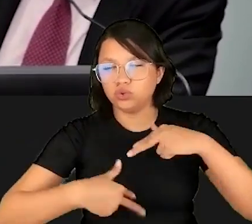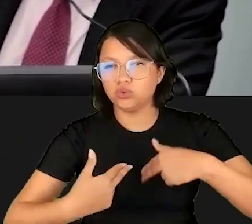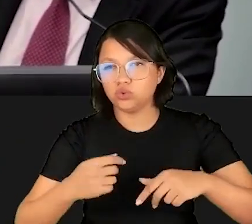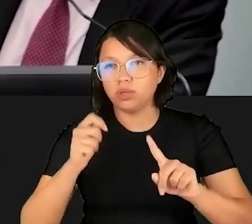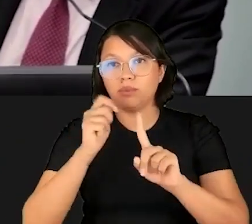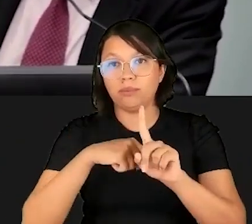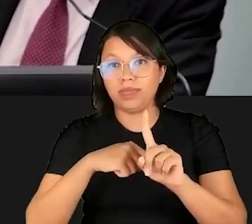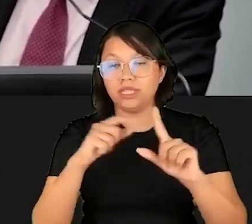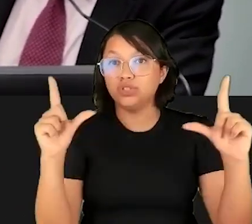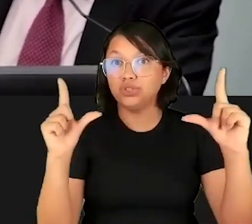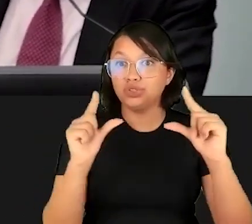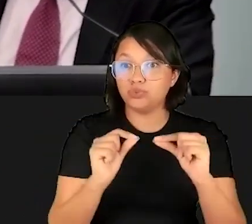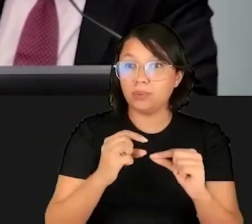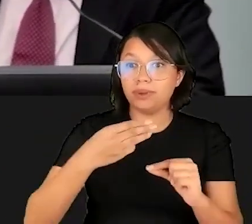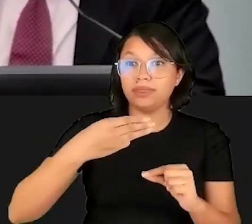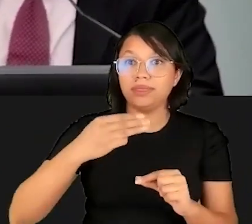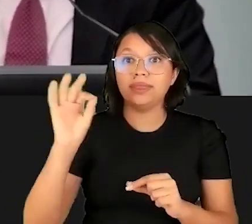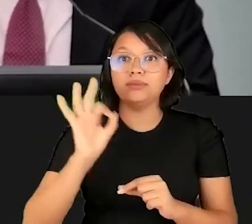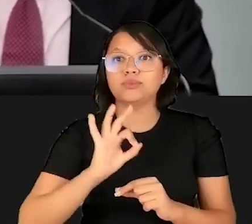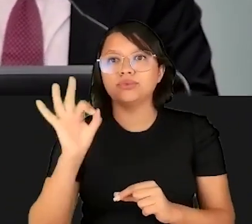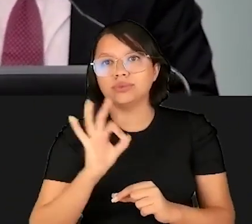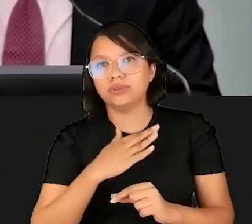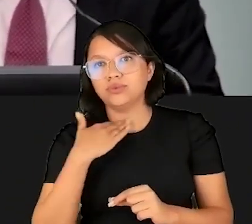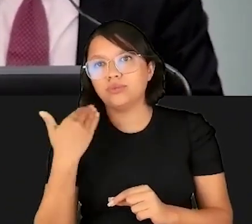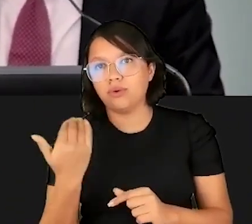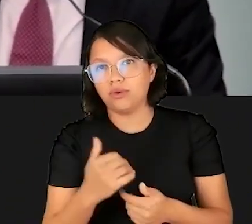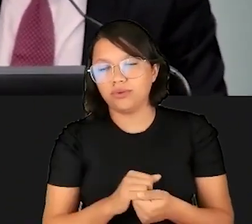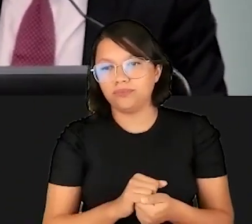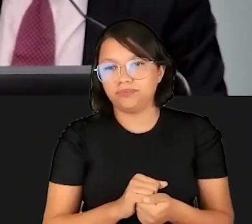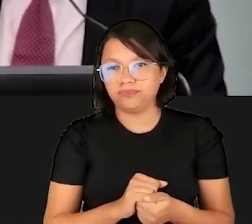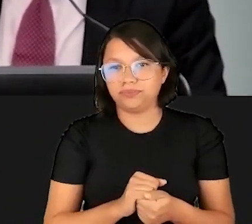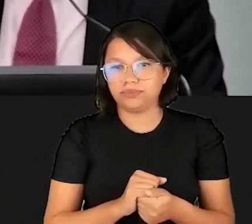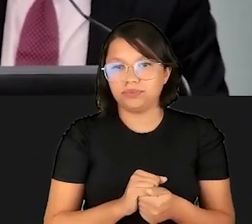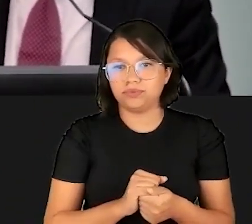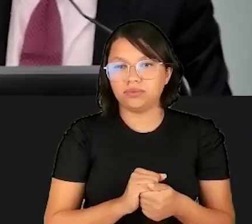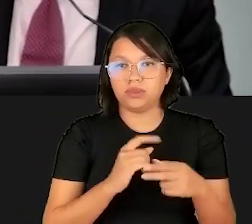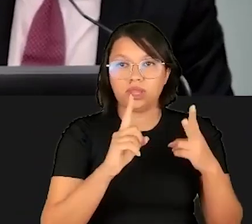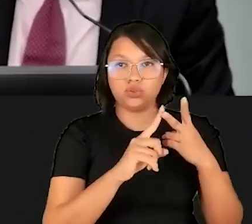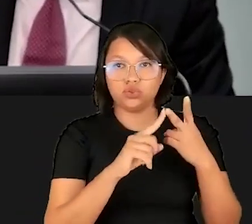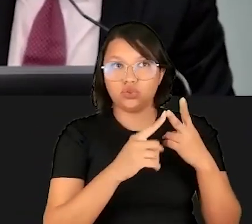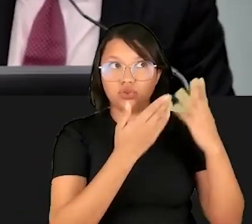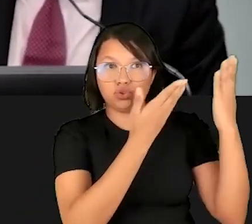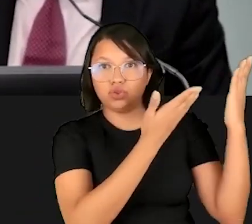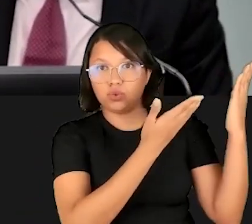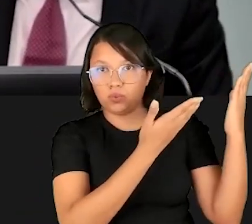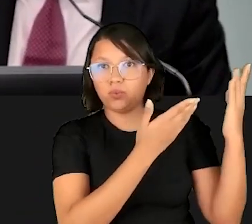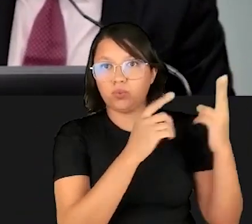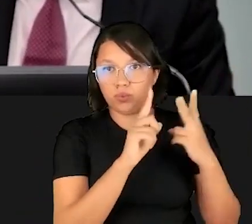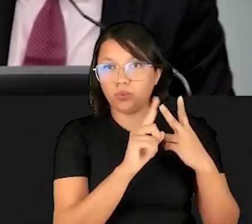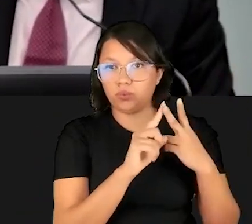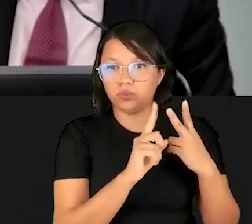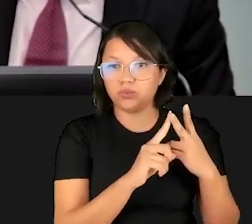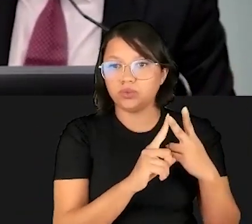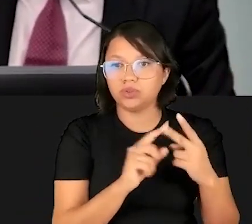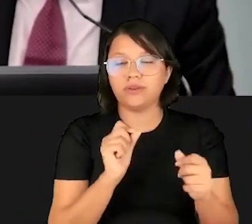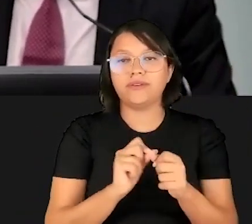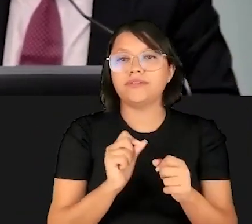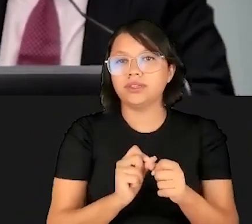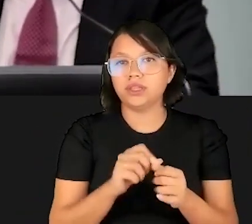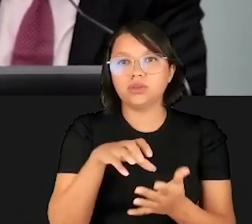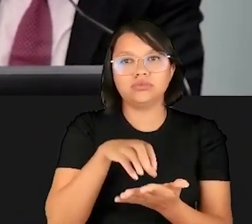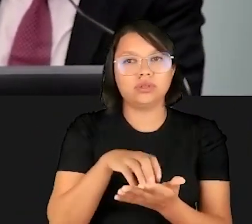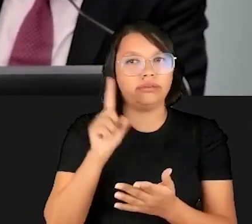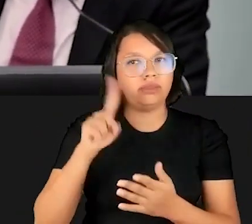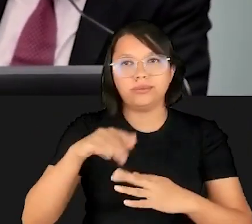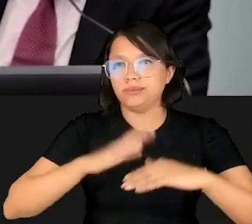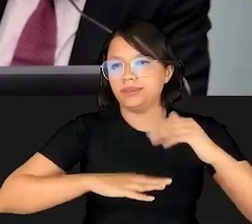3% de mortalidade. E pancreatectomia, se você fizer num centro não especializado, 13%,